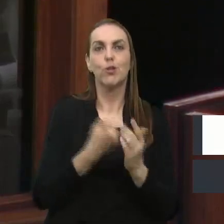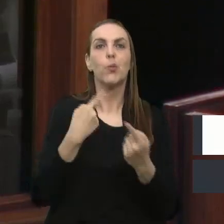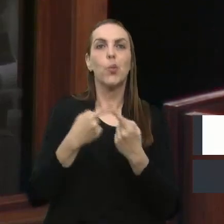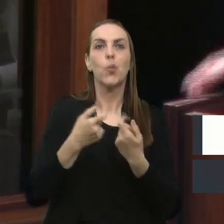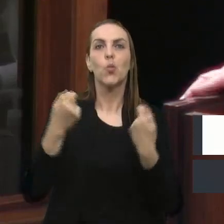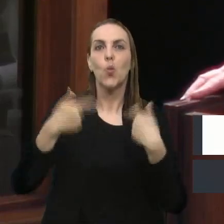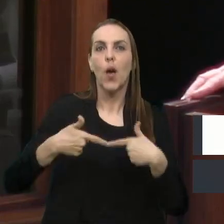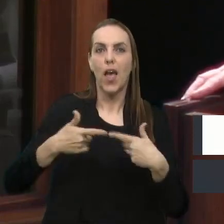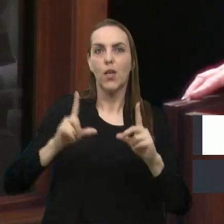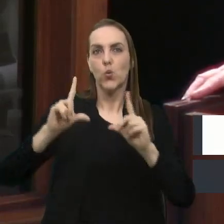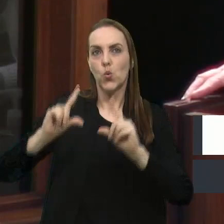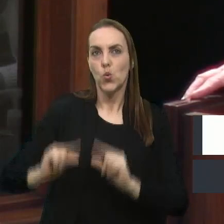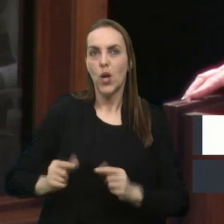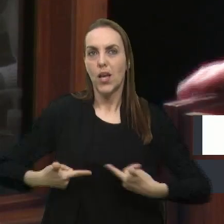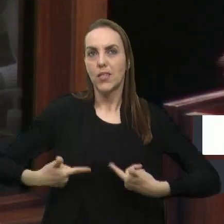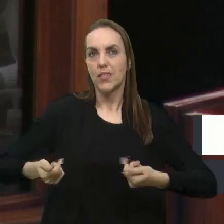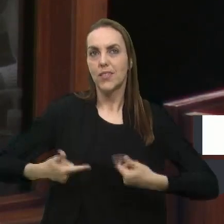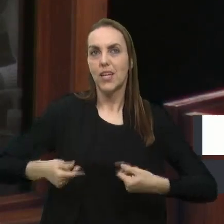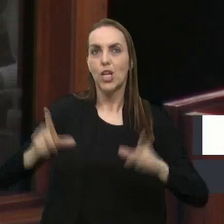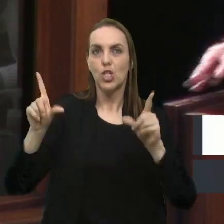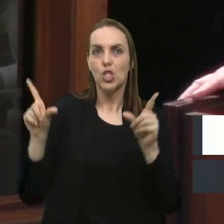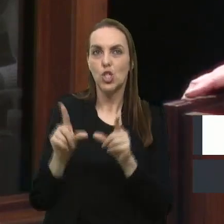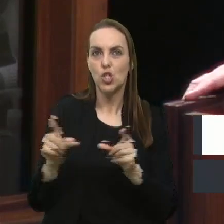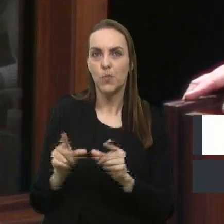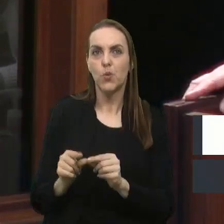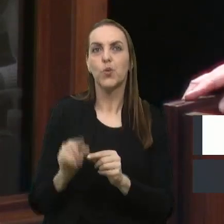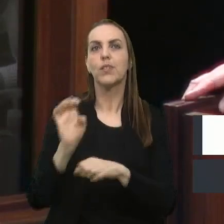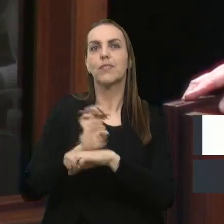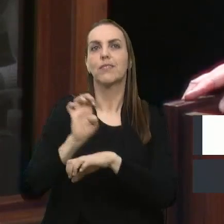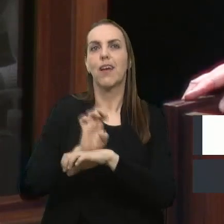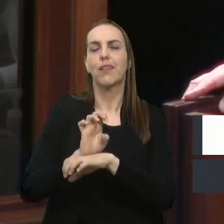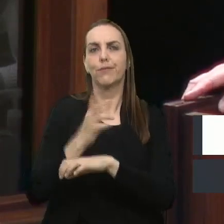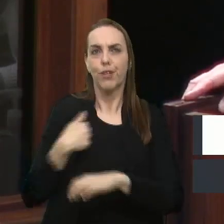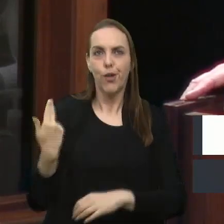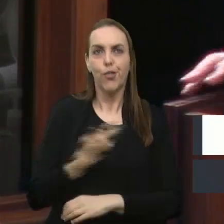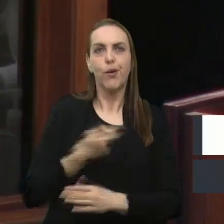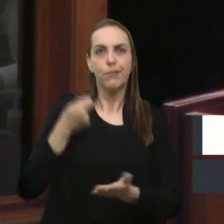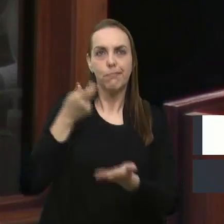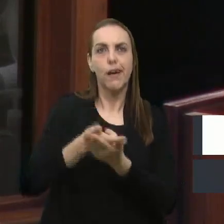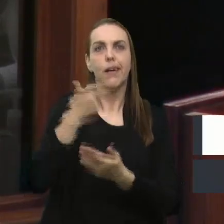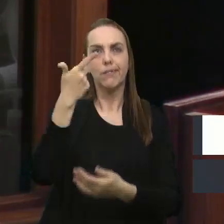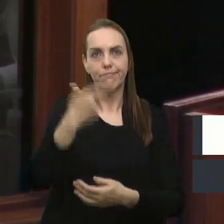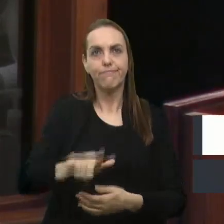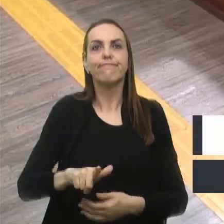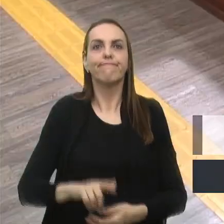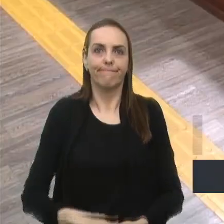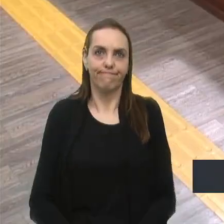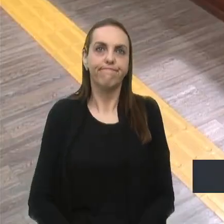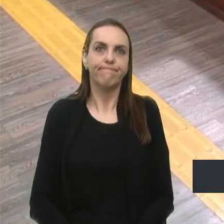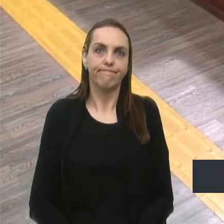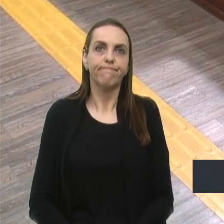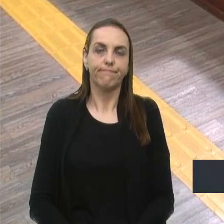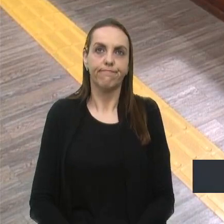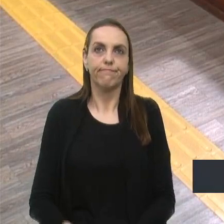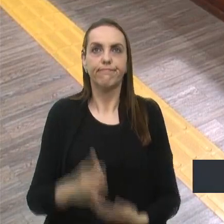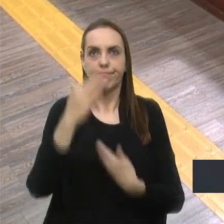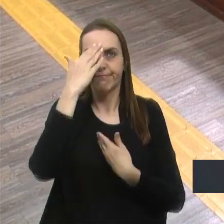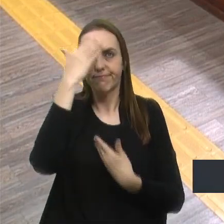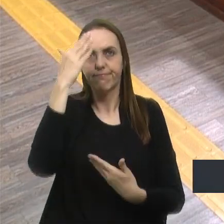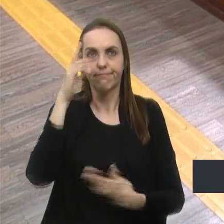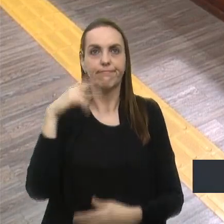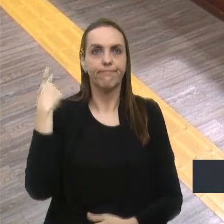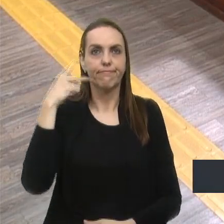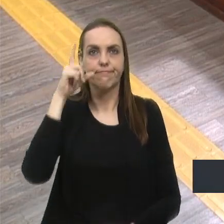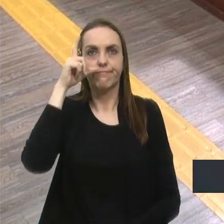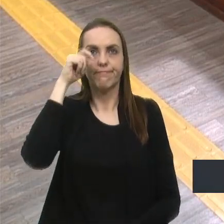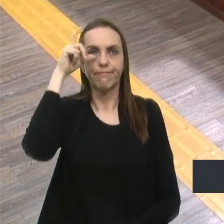tamanho do estado. Então, nós vamos pagar a conta novamente. Sua parte, vereador Bressan. Obrigado, vereador Schalco. Bom, a gente já começa, né,